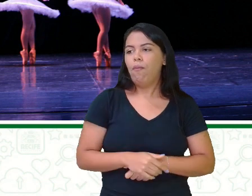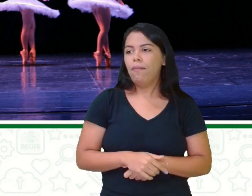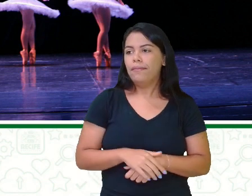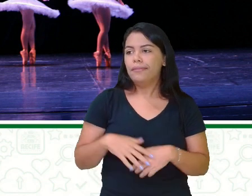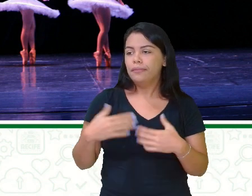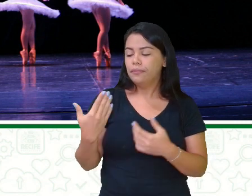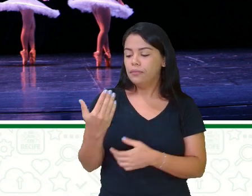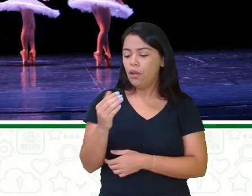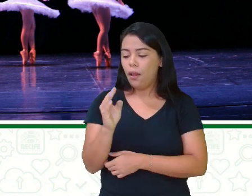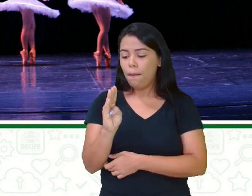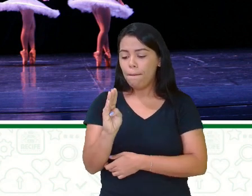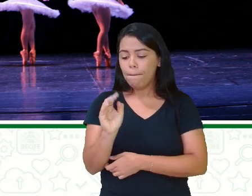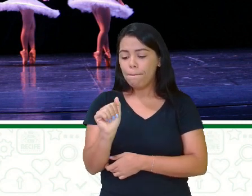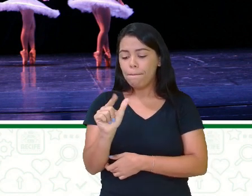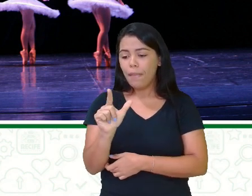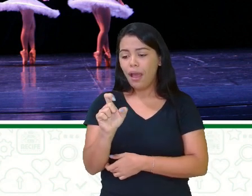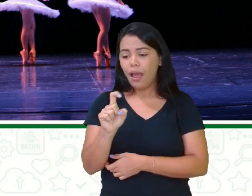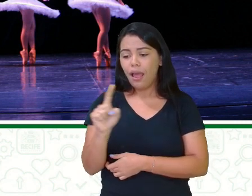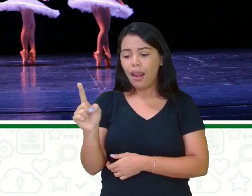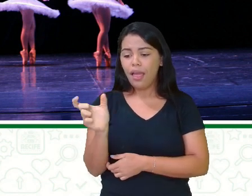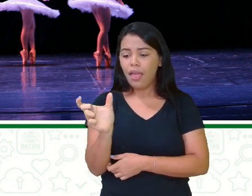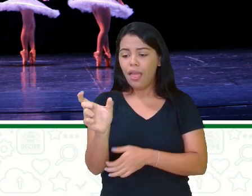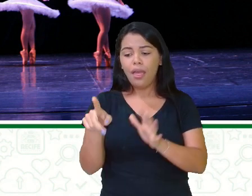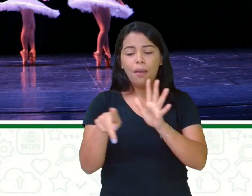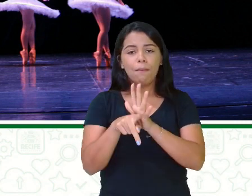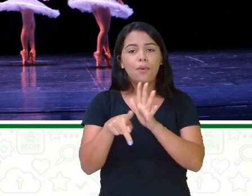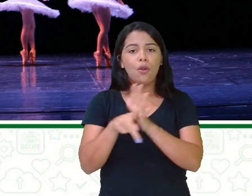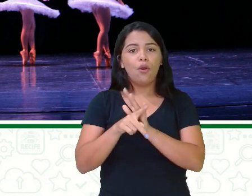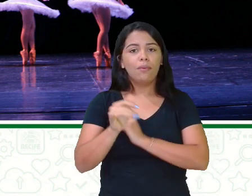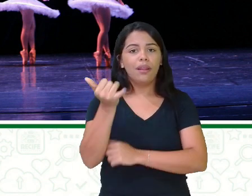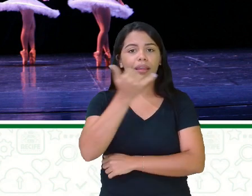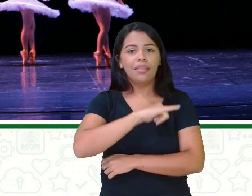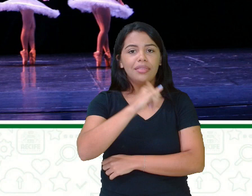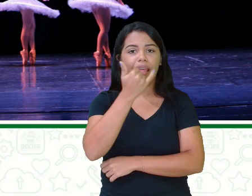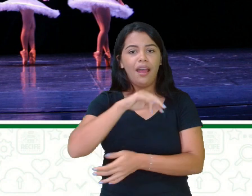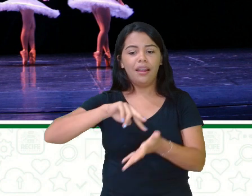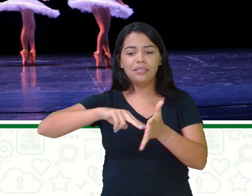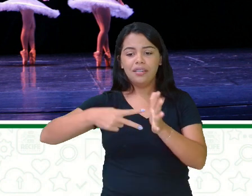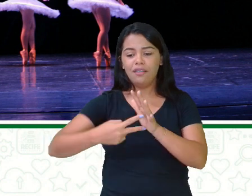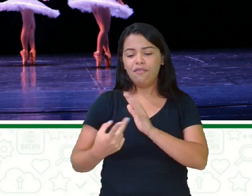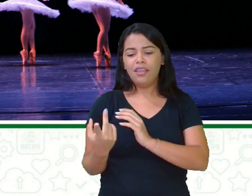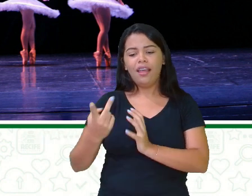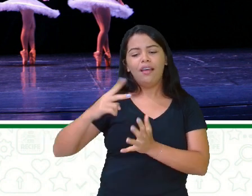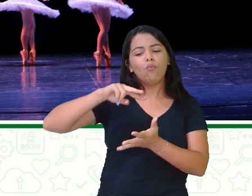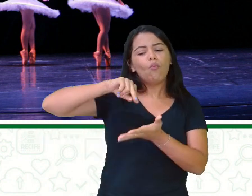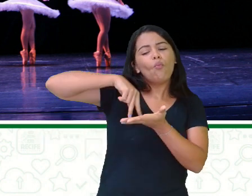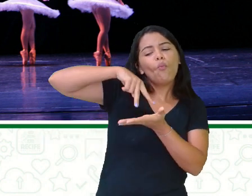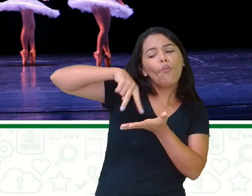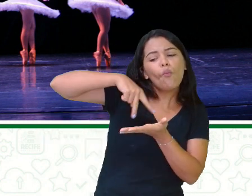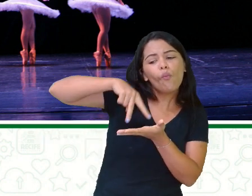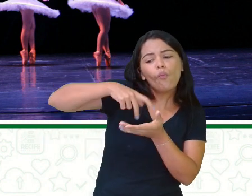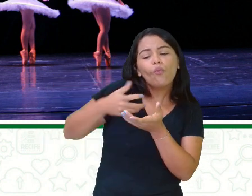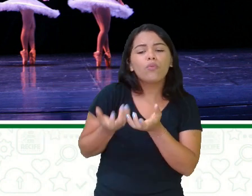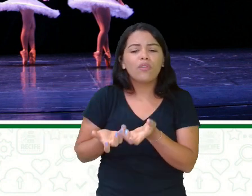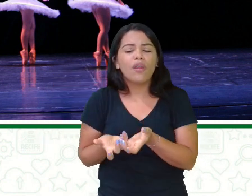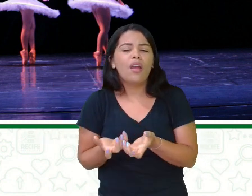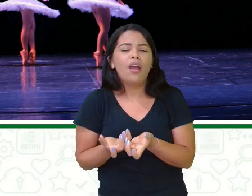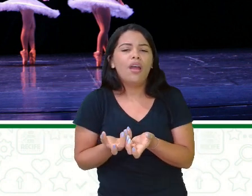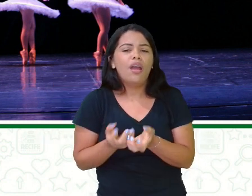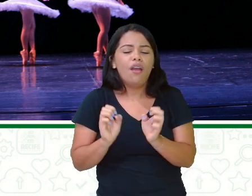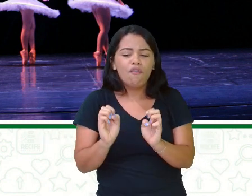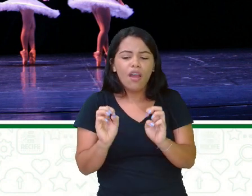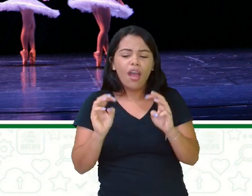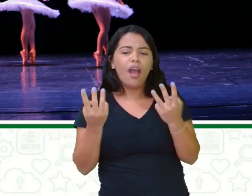balé vem do italiano balletto, que significa dancinha, bailinho, que por sua vez deu a origem à